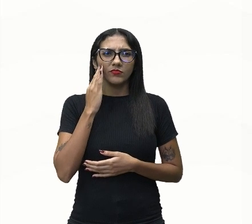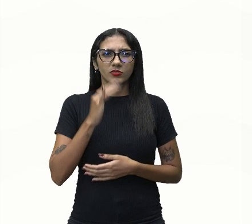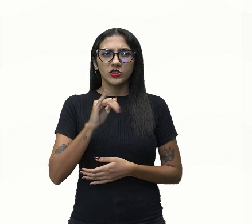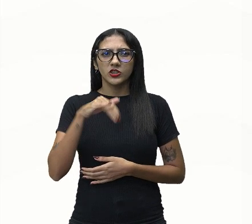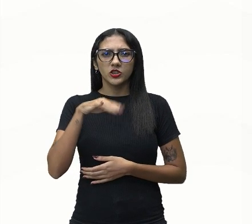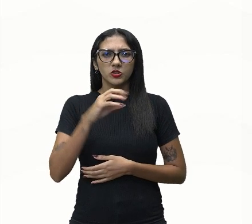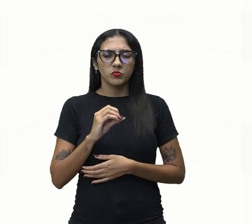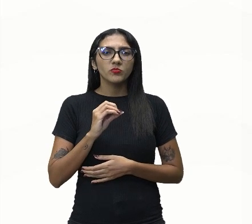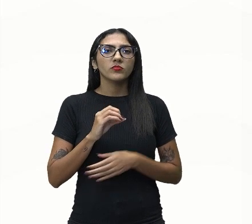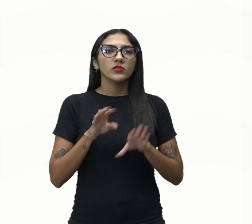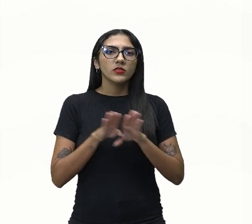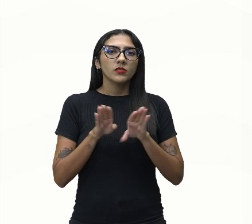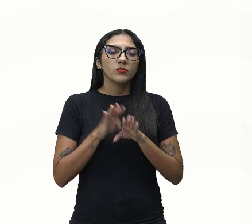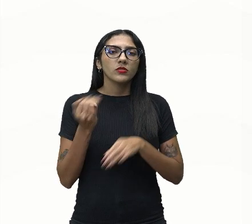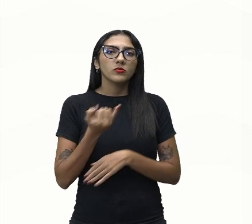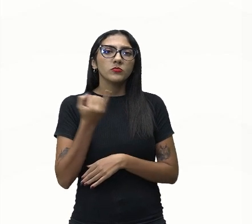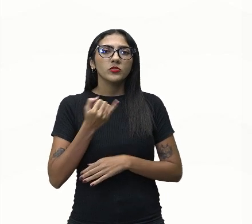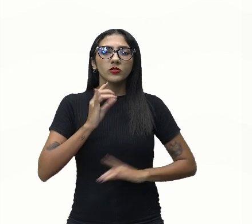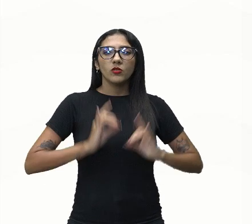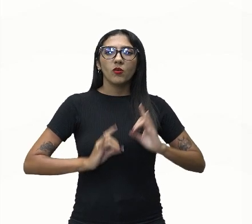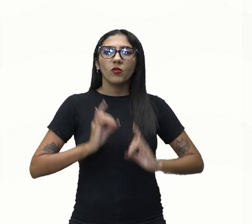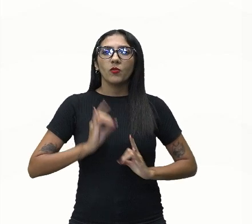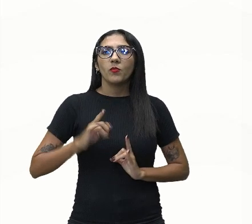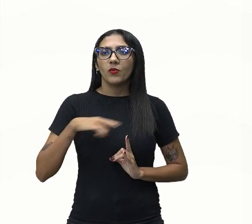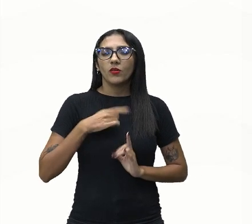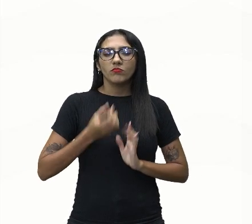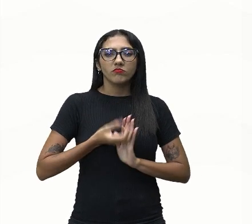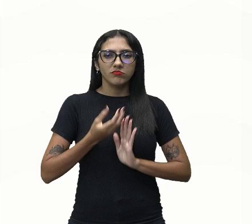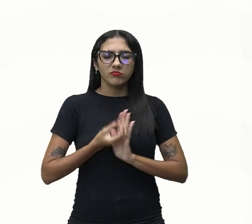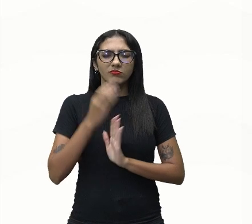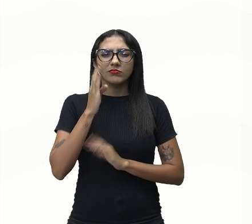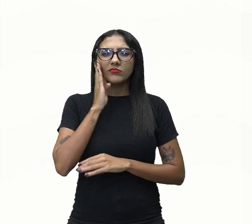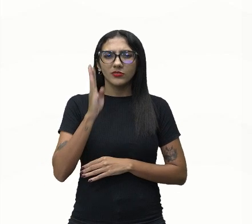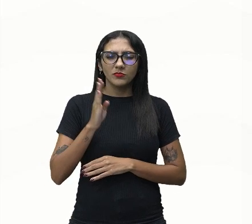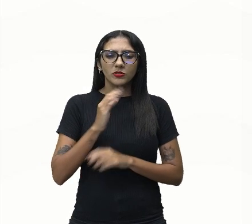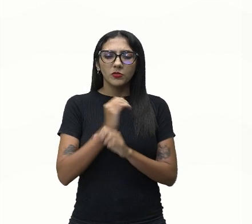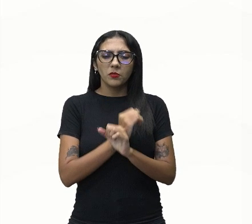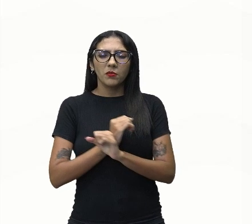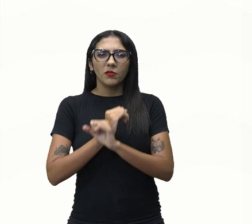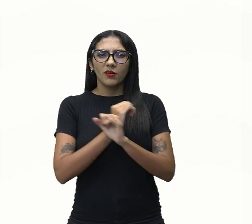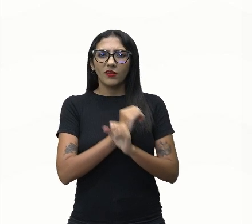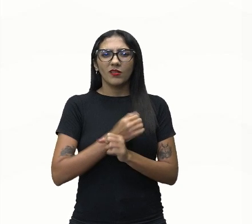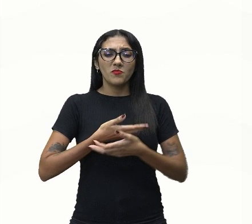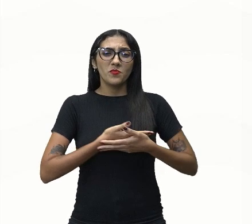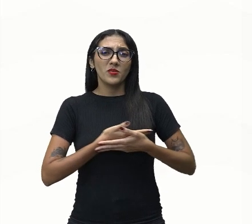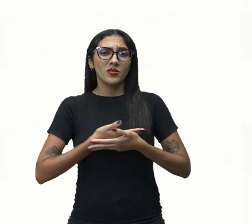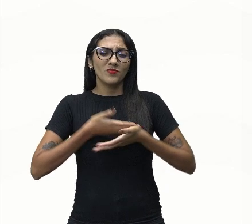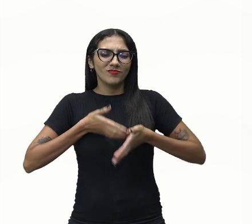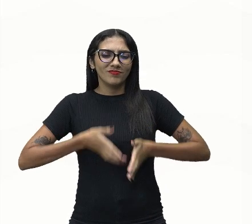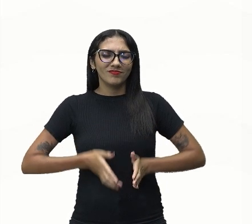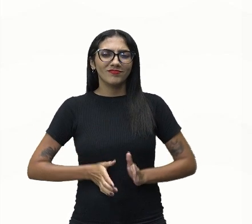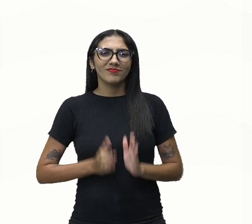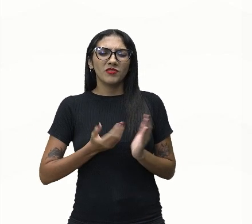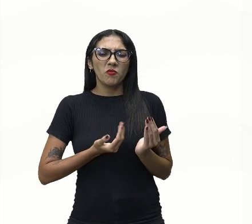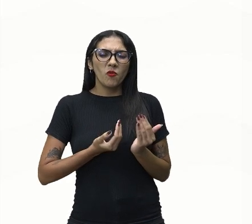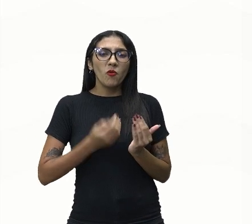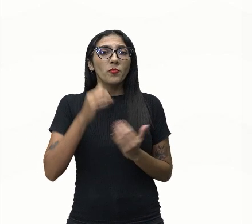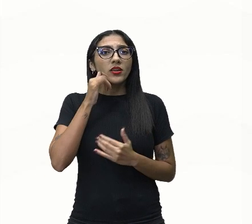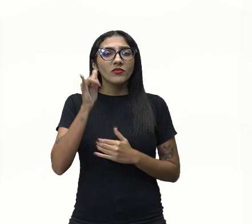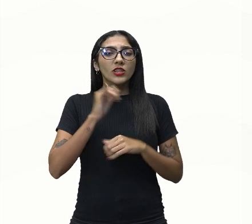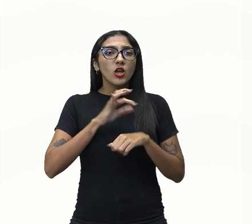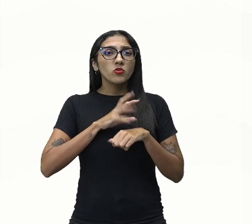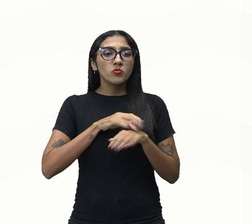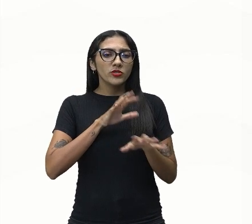a importância do hormônio que ele produz, principalmente ali na defesa do organismo de recém-nascidos contra as